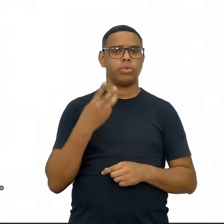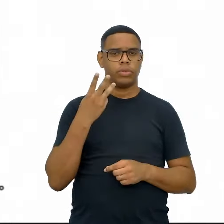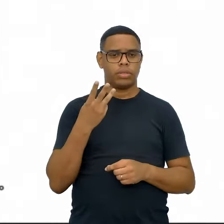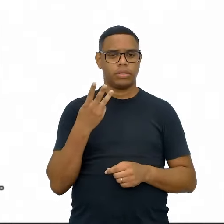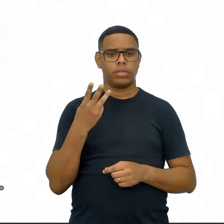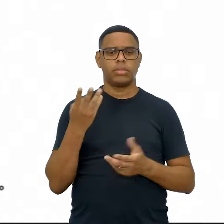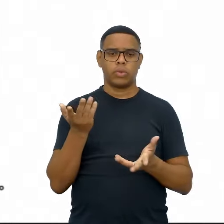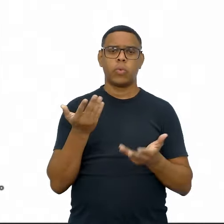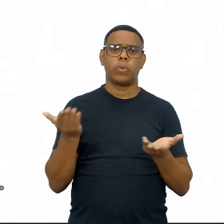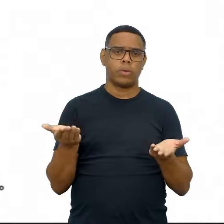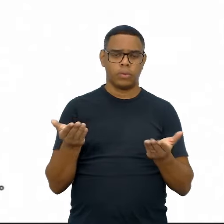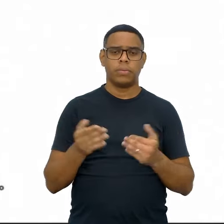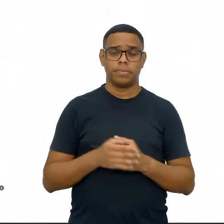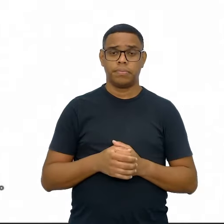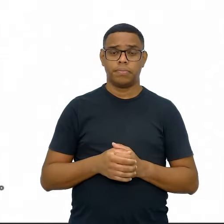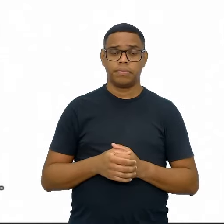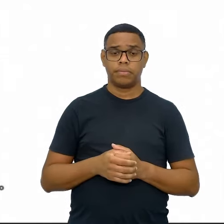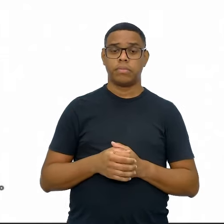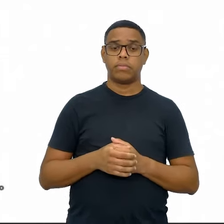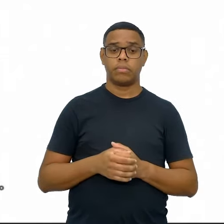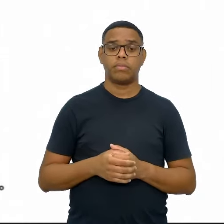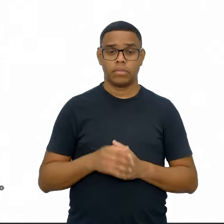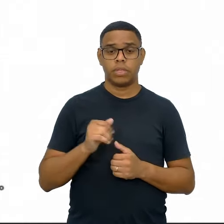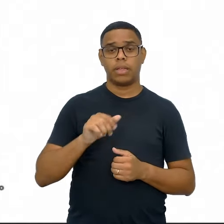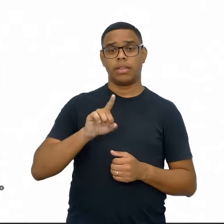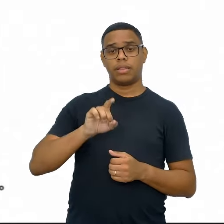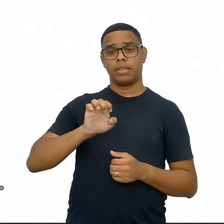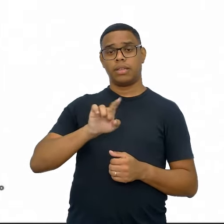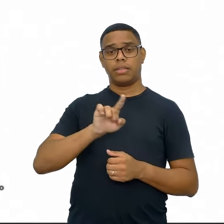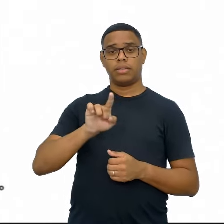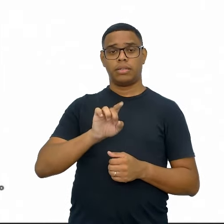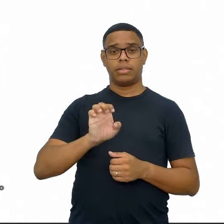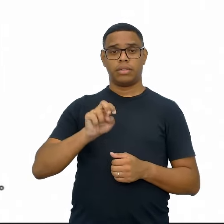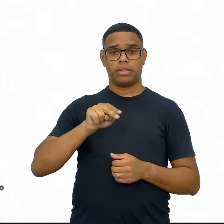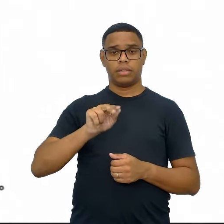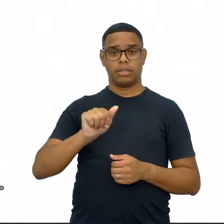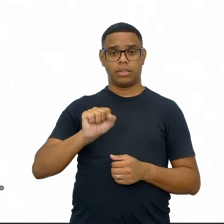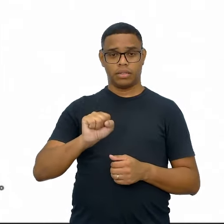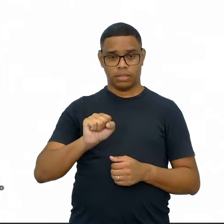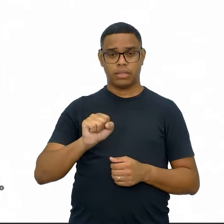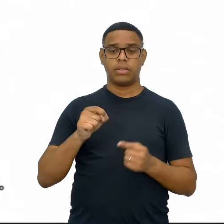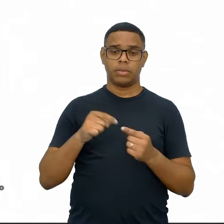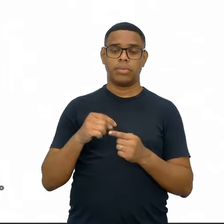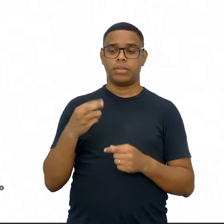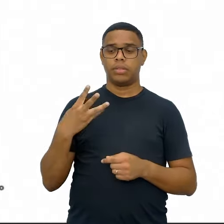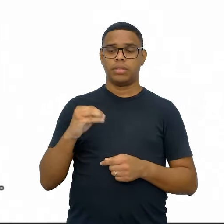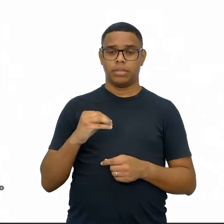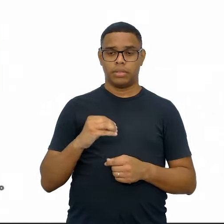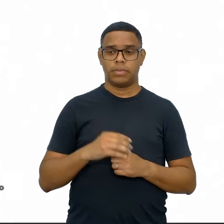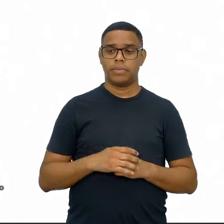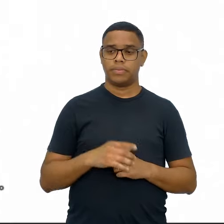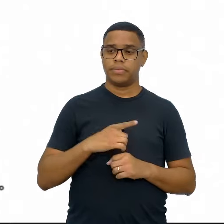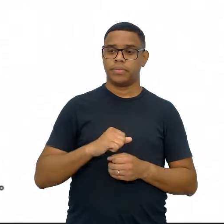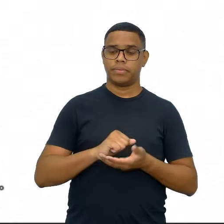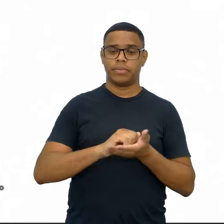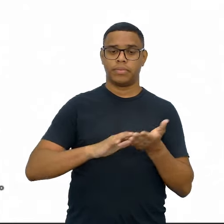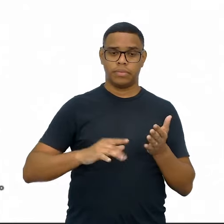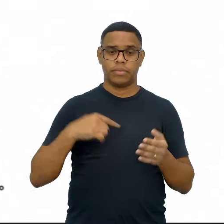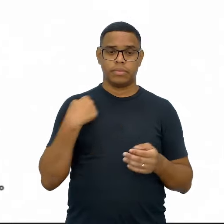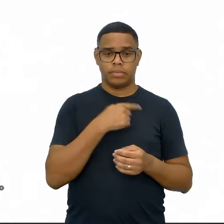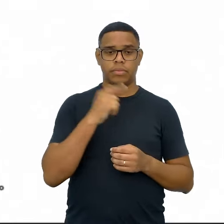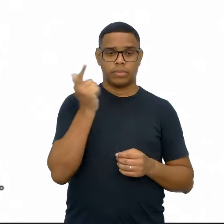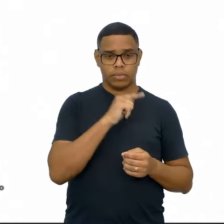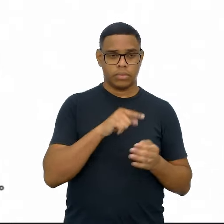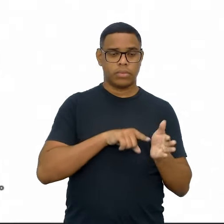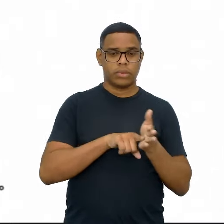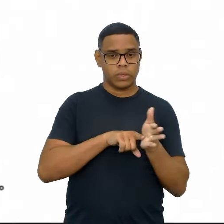a segunda ordem, né, ou seja, a casa das dezenas, né, que aí nesse caso é o 30. E aí existem atividades em que a gente pode